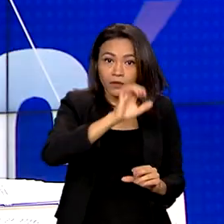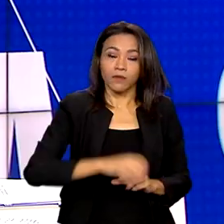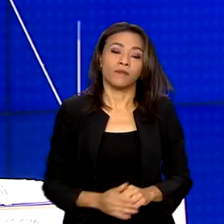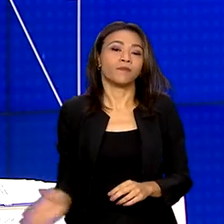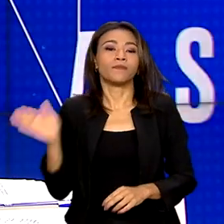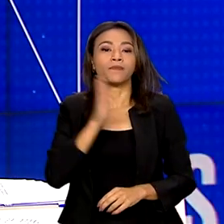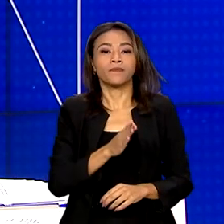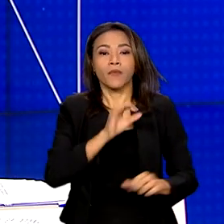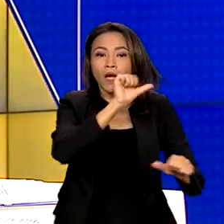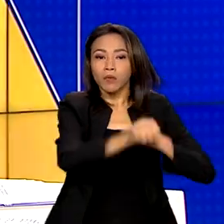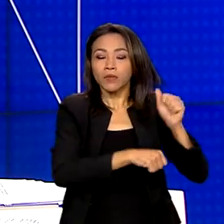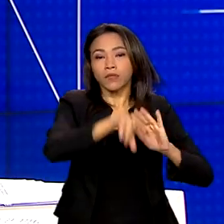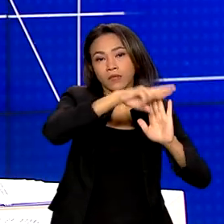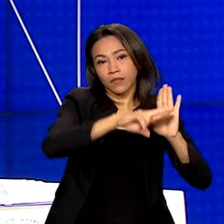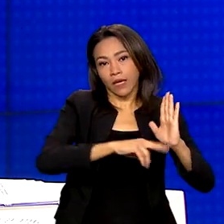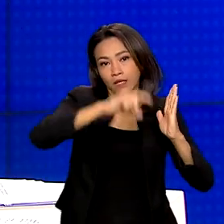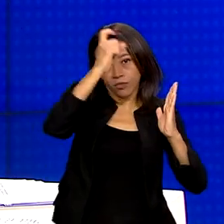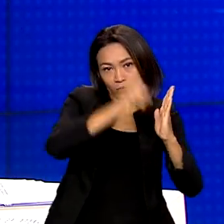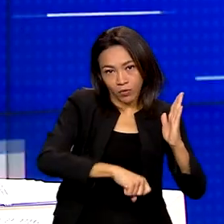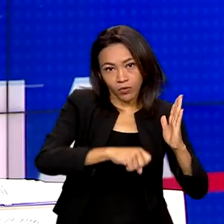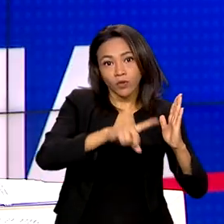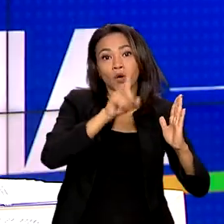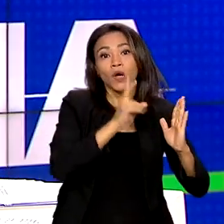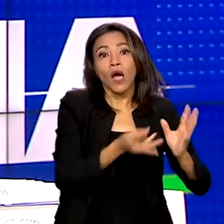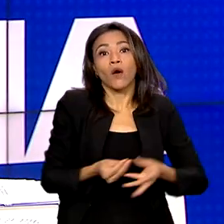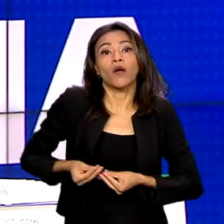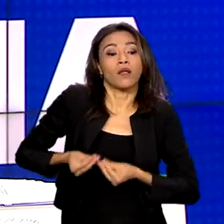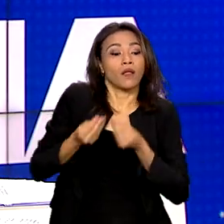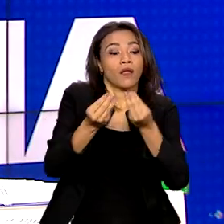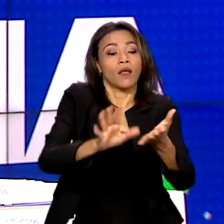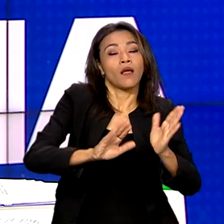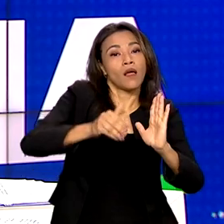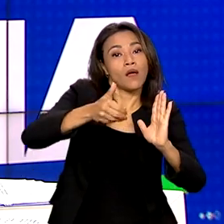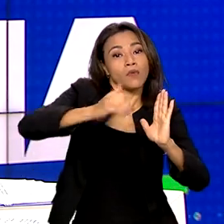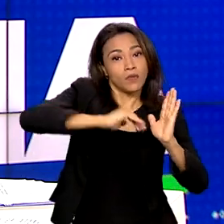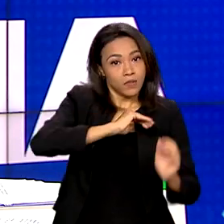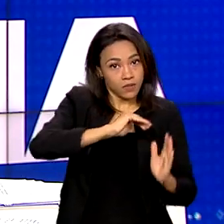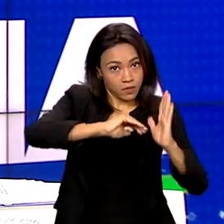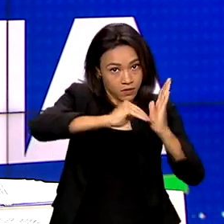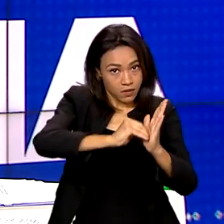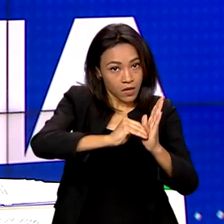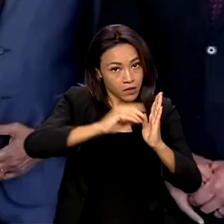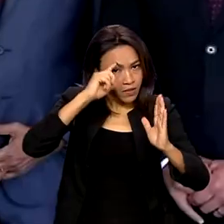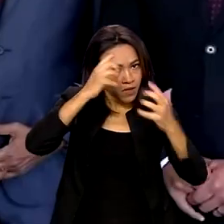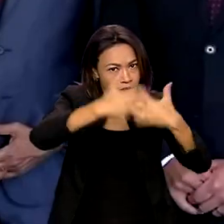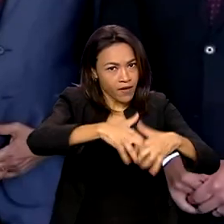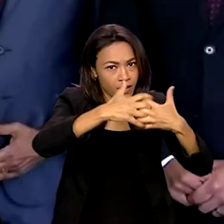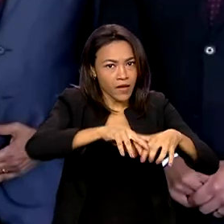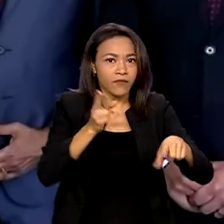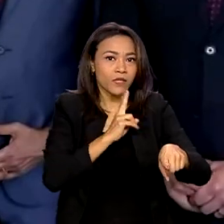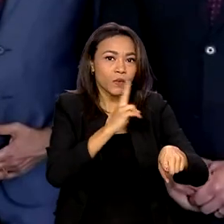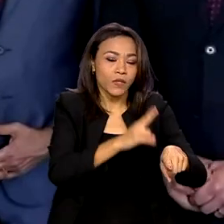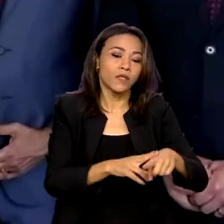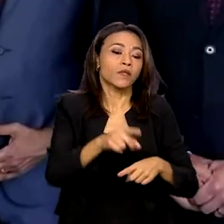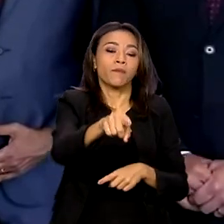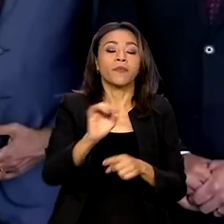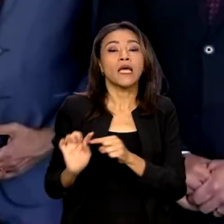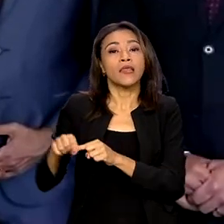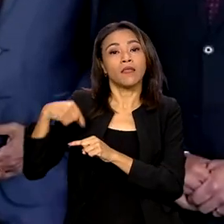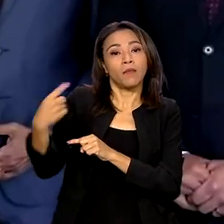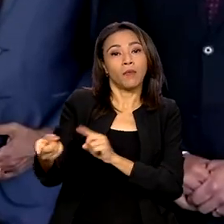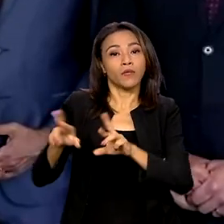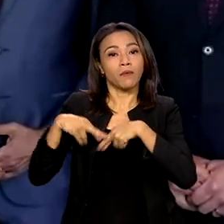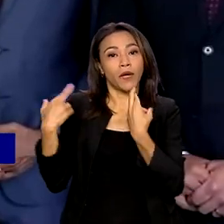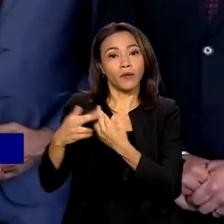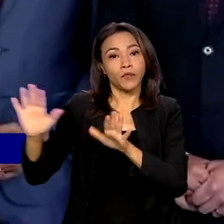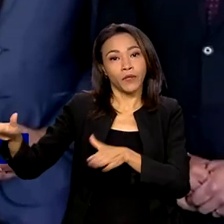A reforma tributária segue para análise do Senado e o projeto terá urgência. Após reunião com o presidente